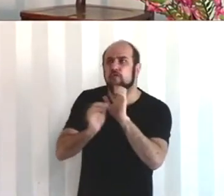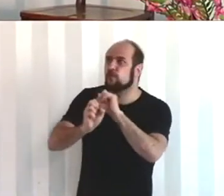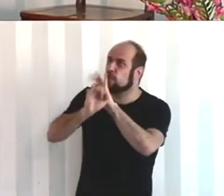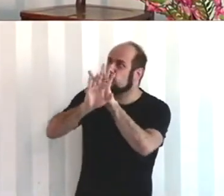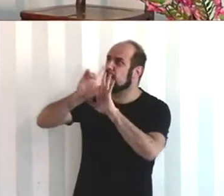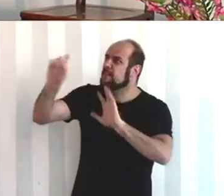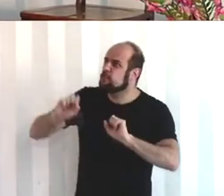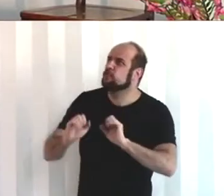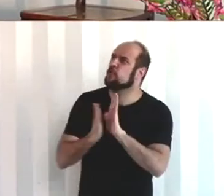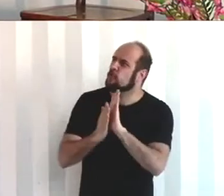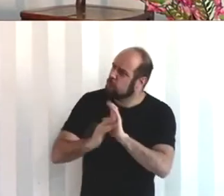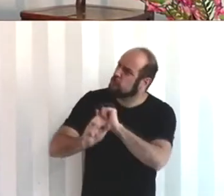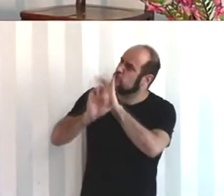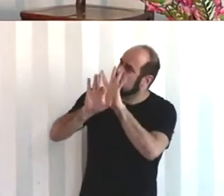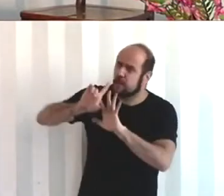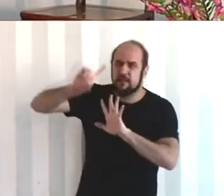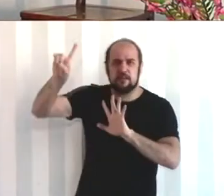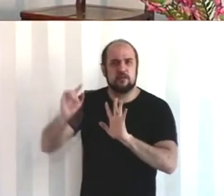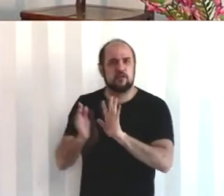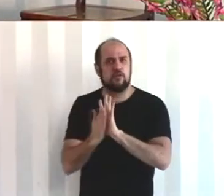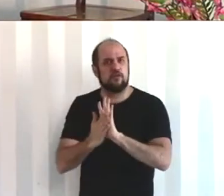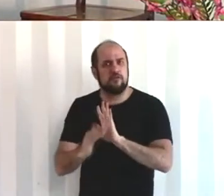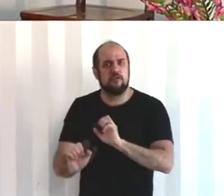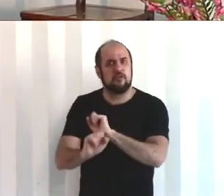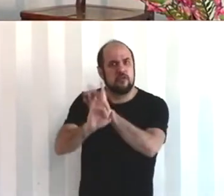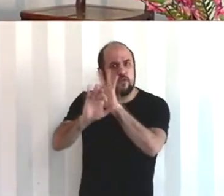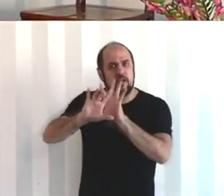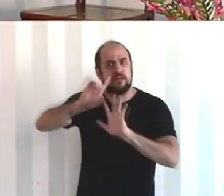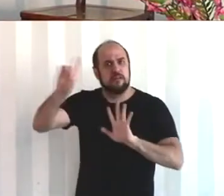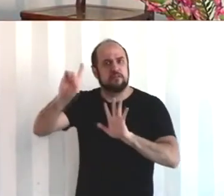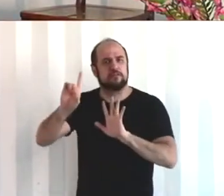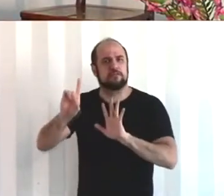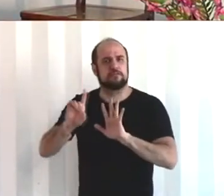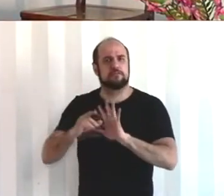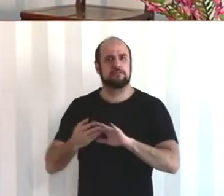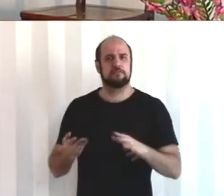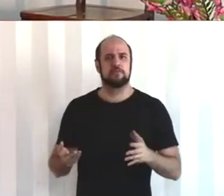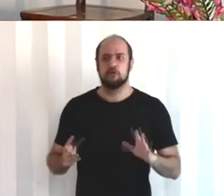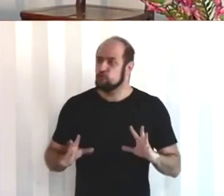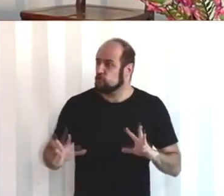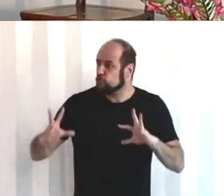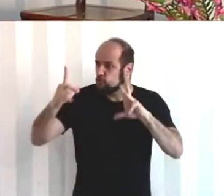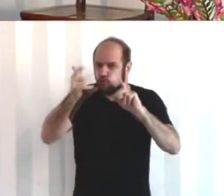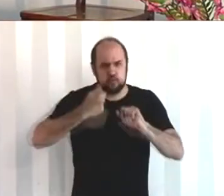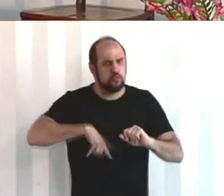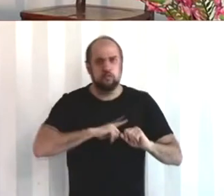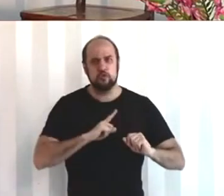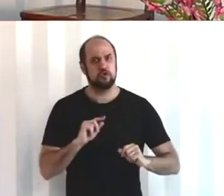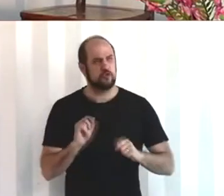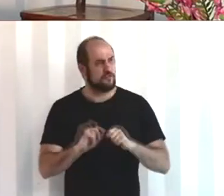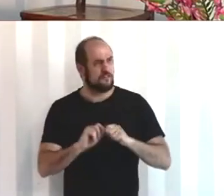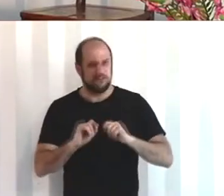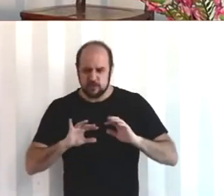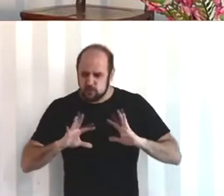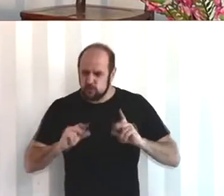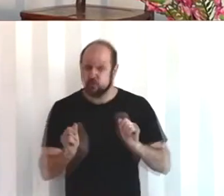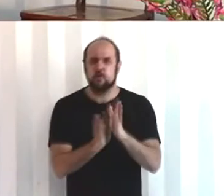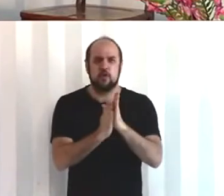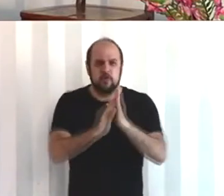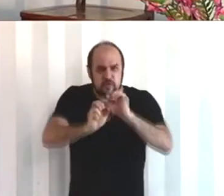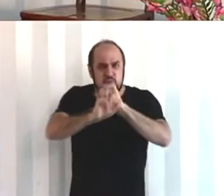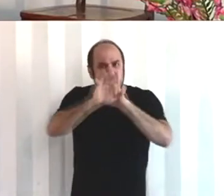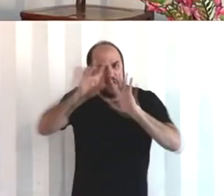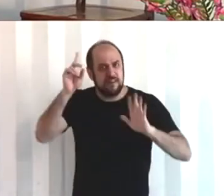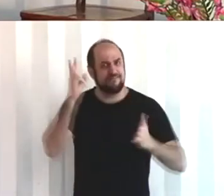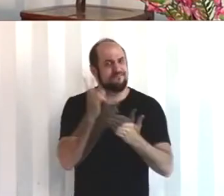sua glória, para o louvor da sua glória. Tudo que nós fazemos, irmãos, deve ser para o louvor da glória de Deus. Voltando então agora